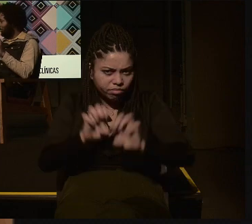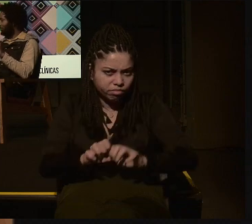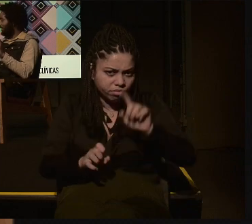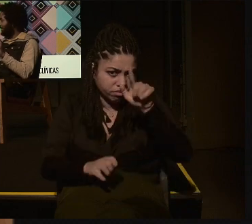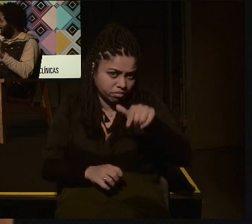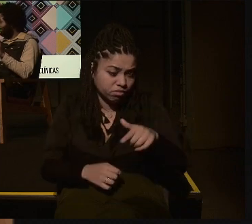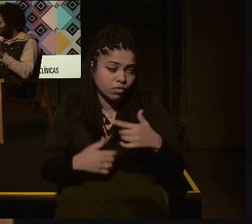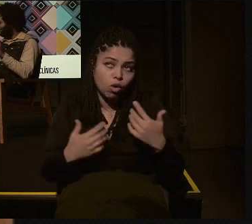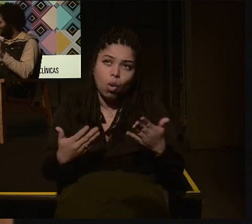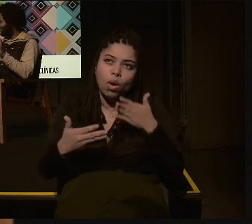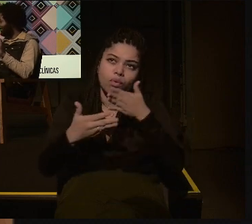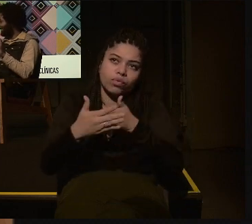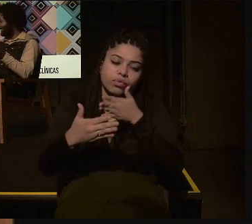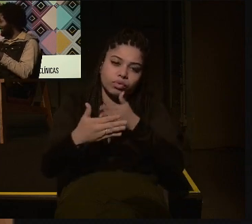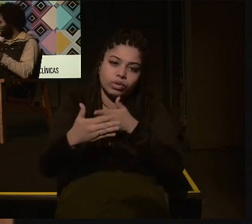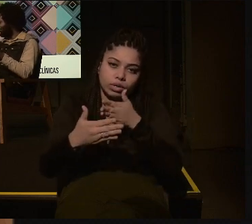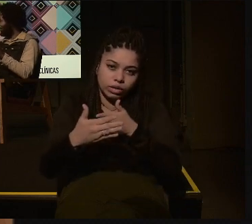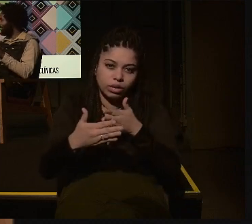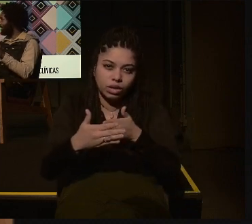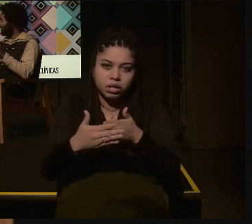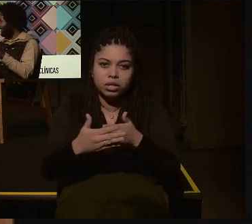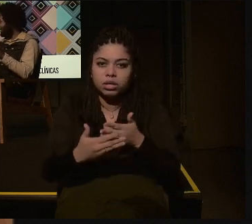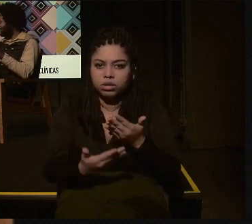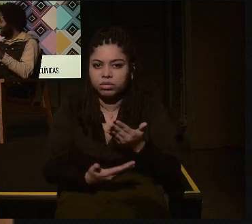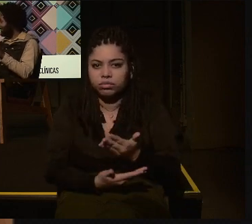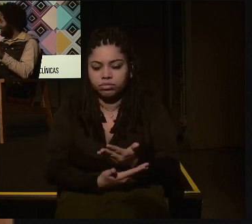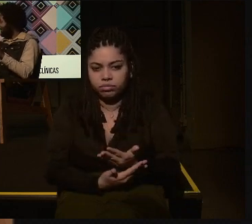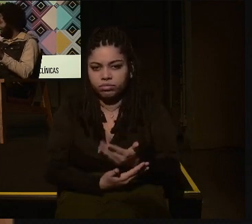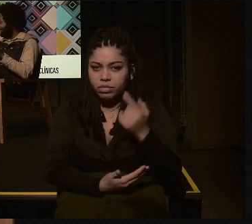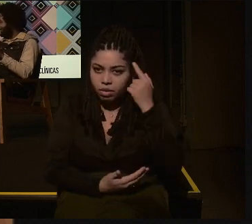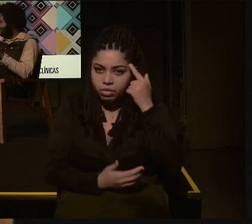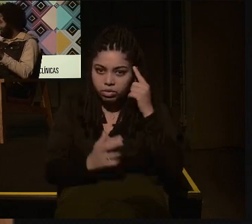É uma fronteira, pensando nas discussões que você faz?